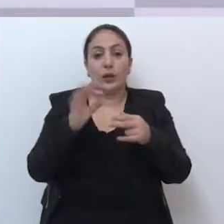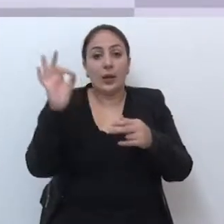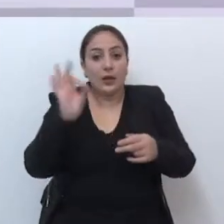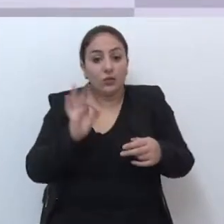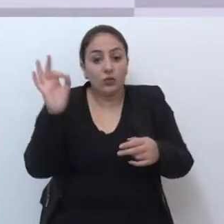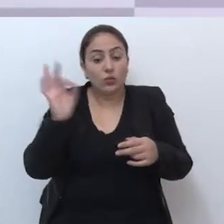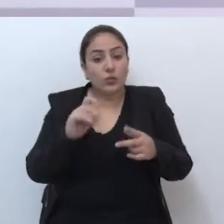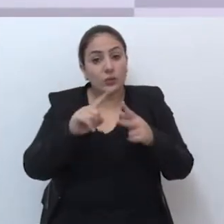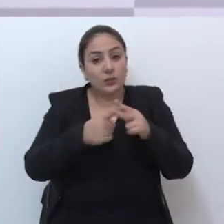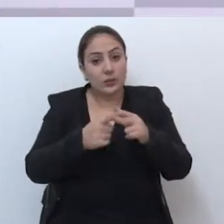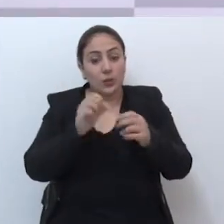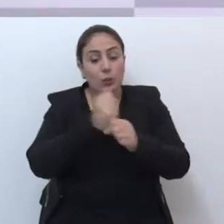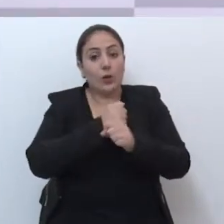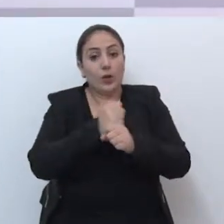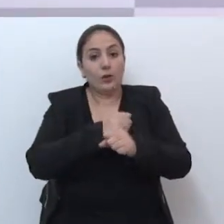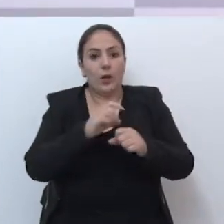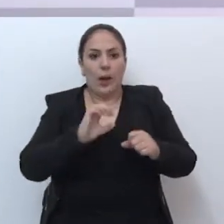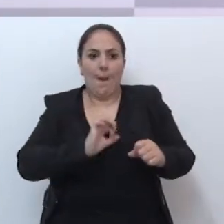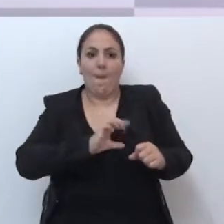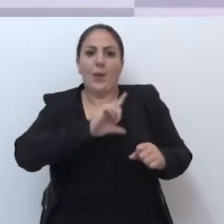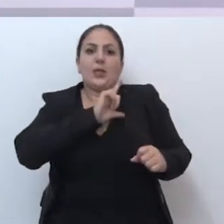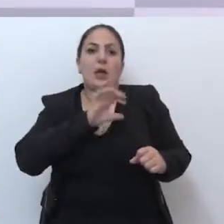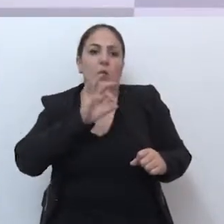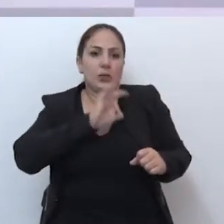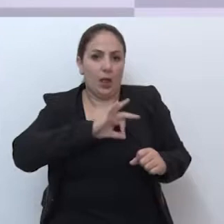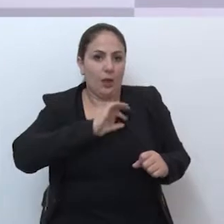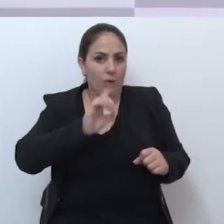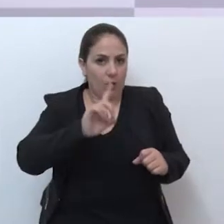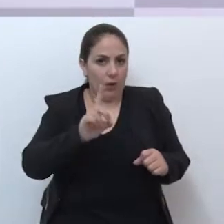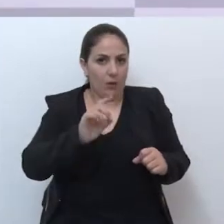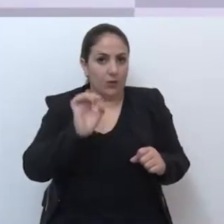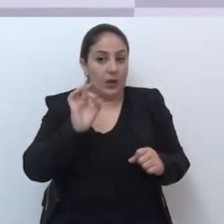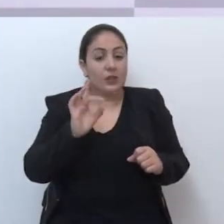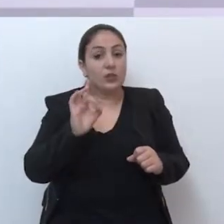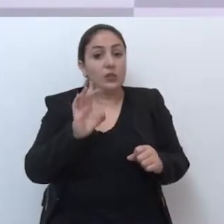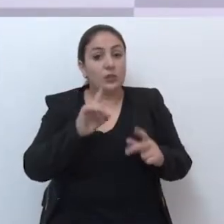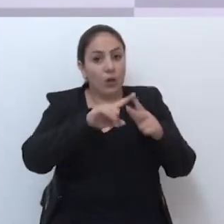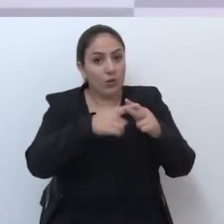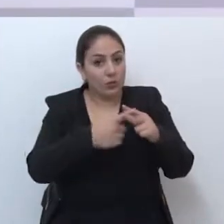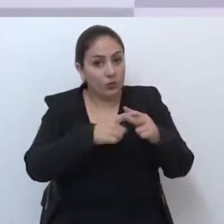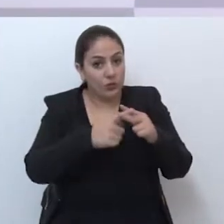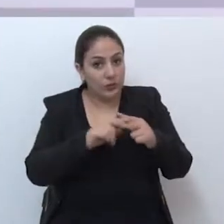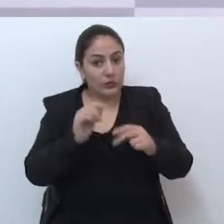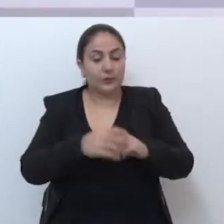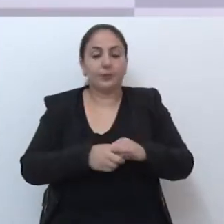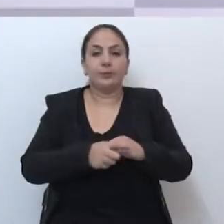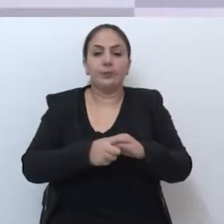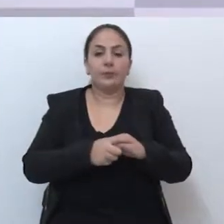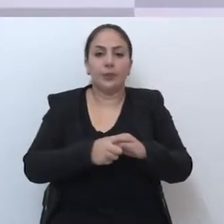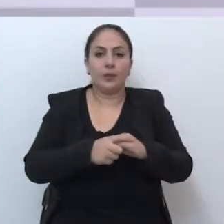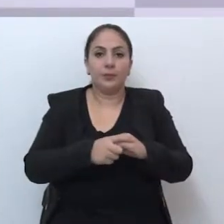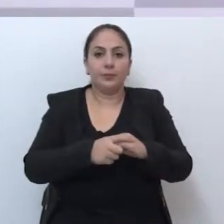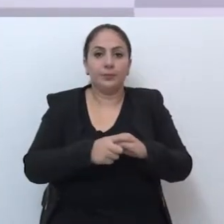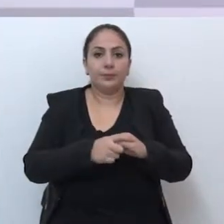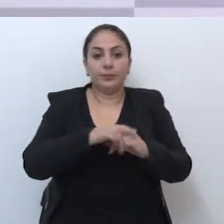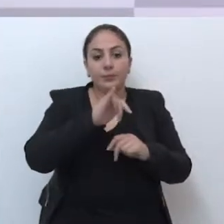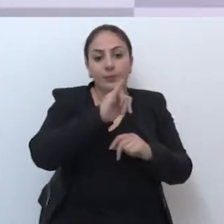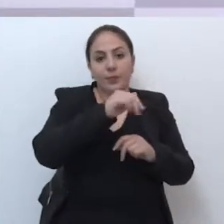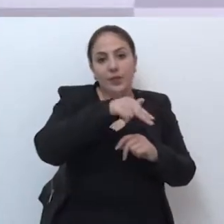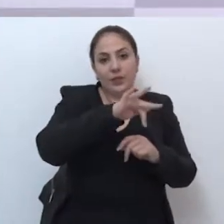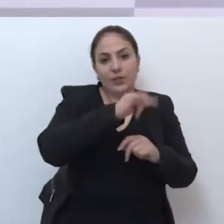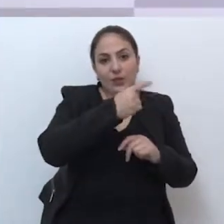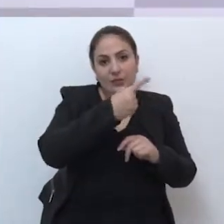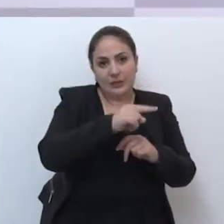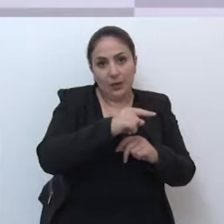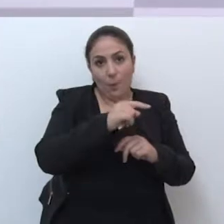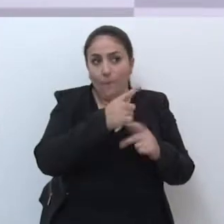da inflação do ano, não aumento salarial. Que a comunidade saiba, distinguir uma coisa da outra. Inflação é uma